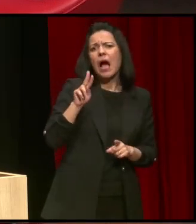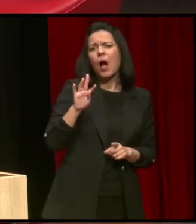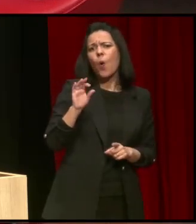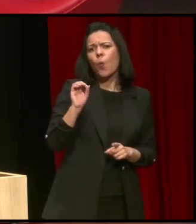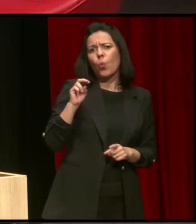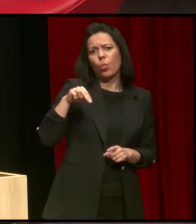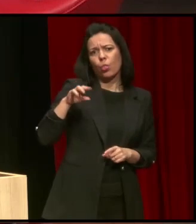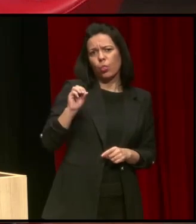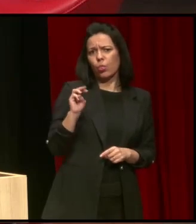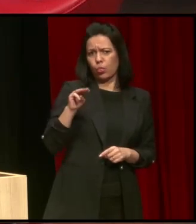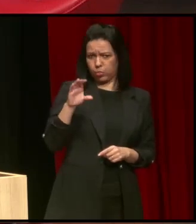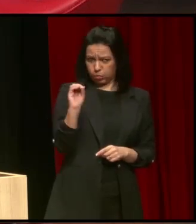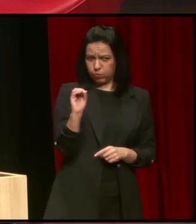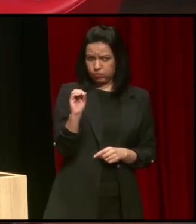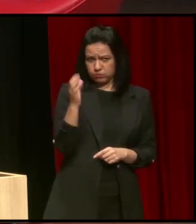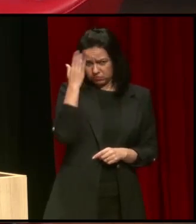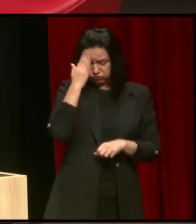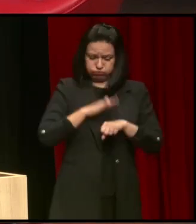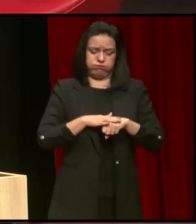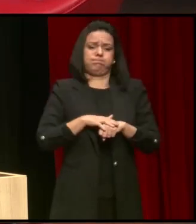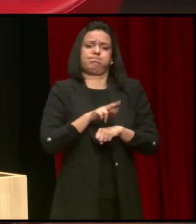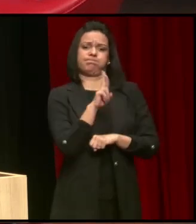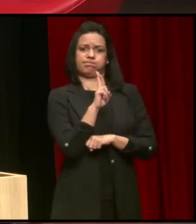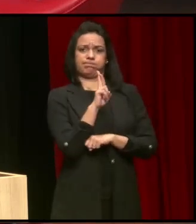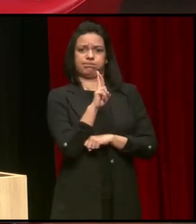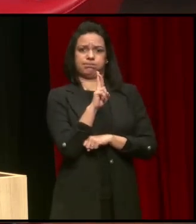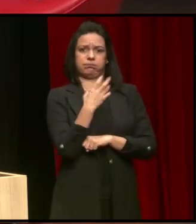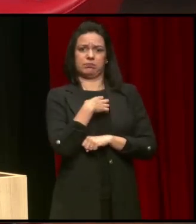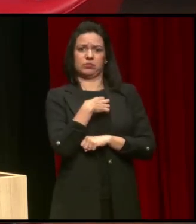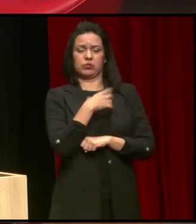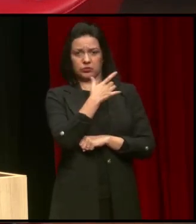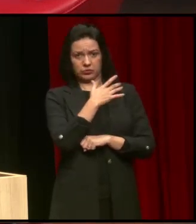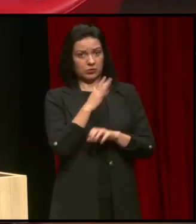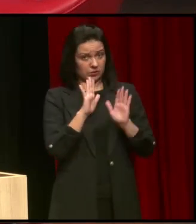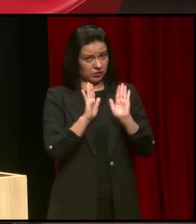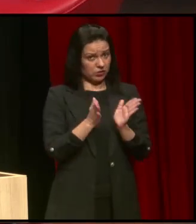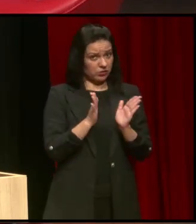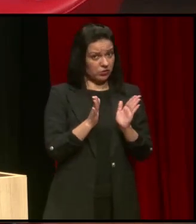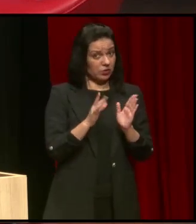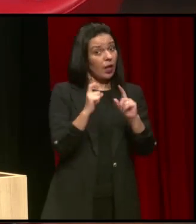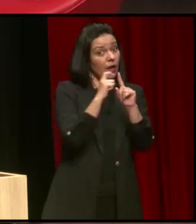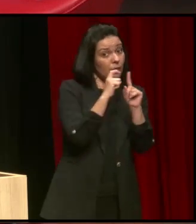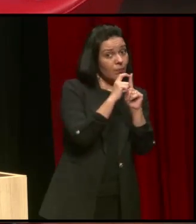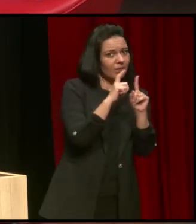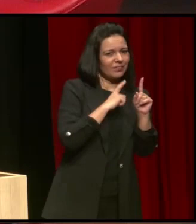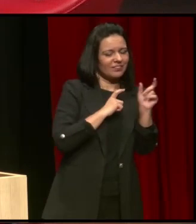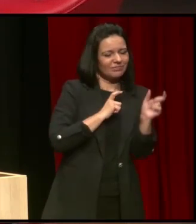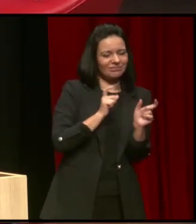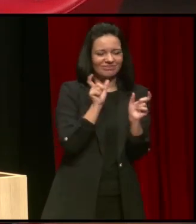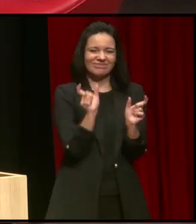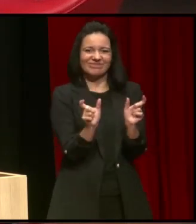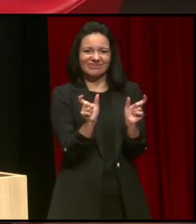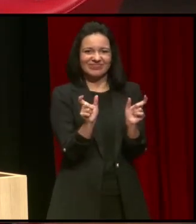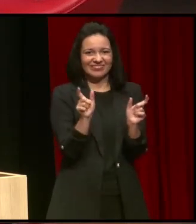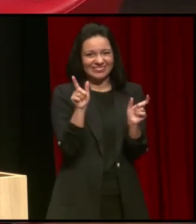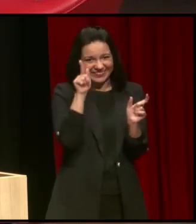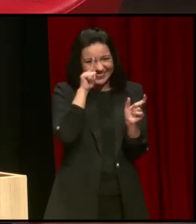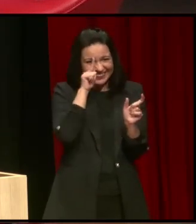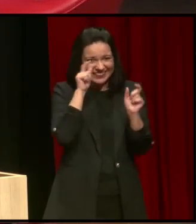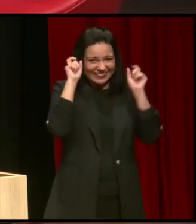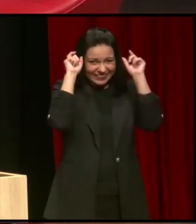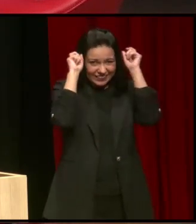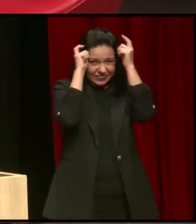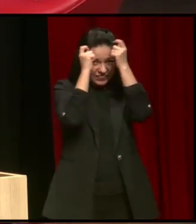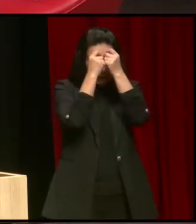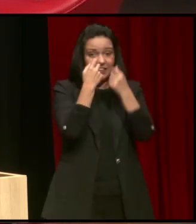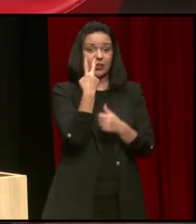autônomo? Autônomo é uma pessoa, e a palavra autônomo vem de duas palavras gregas também, né? É uma pessoa